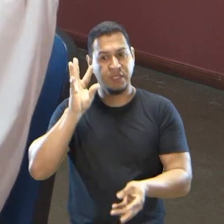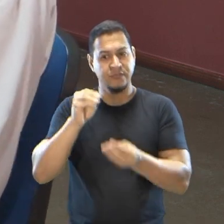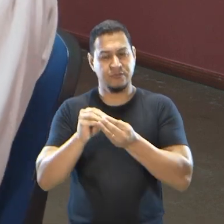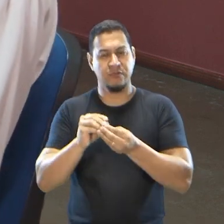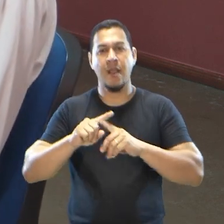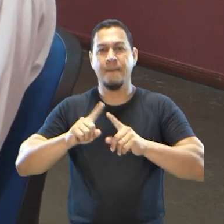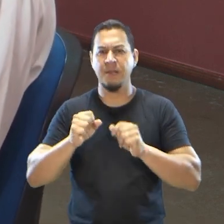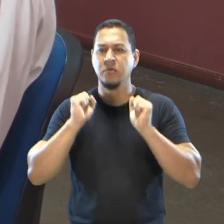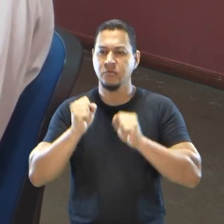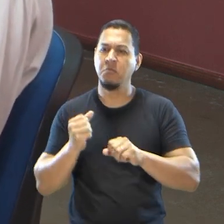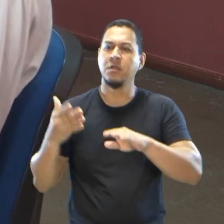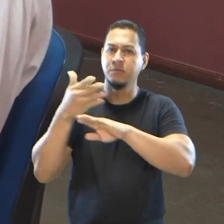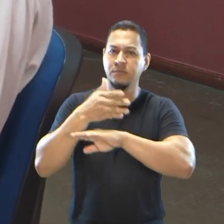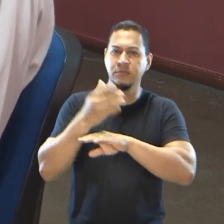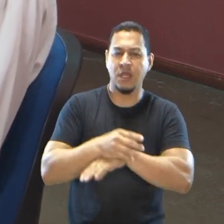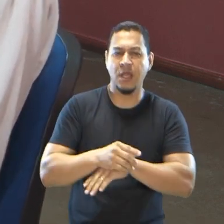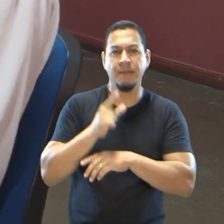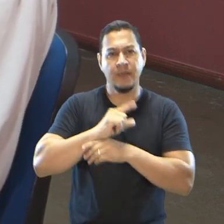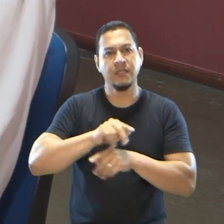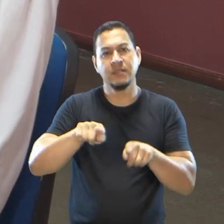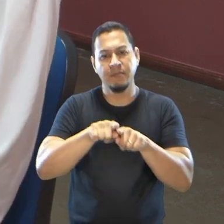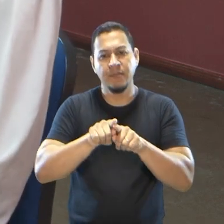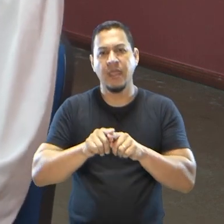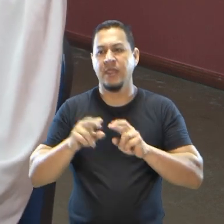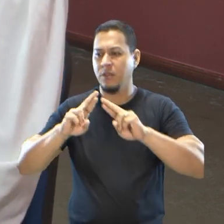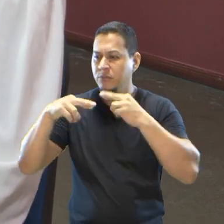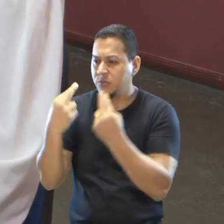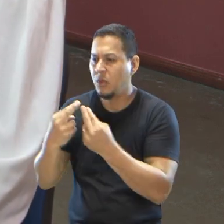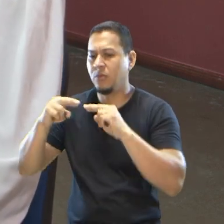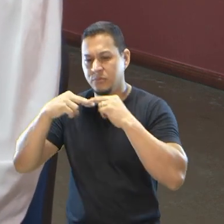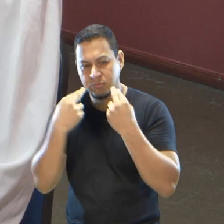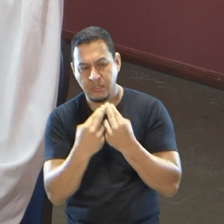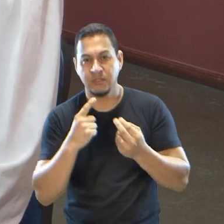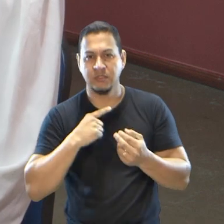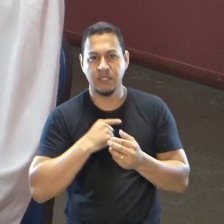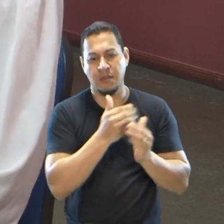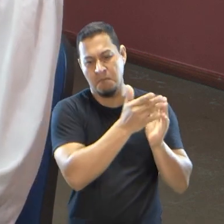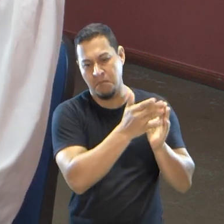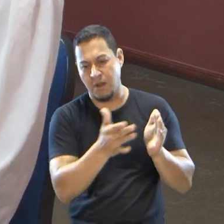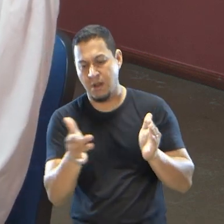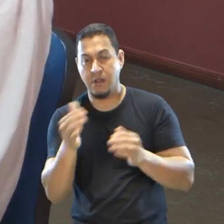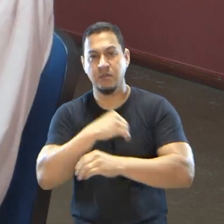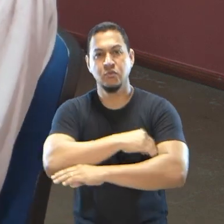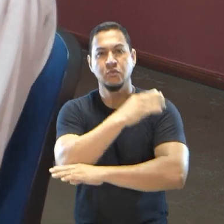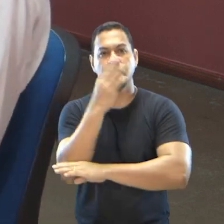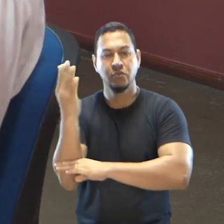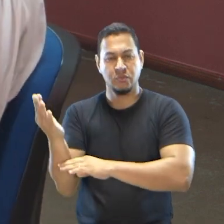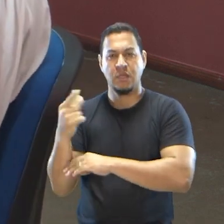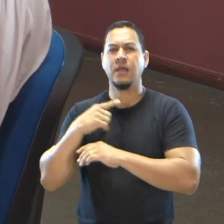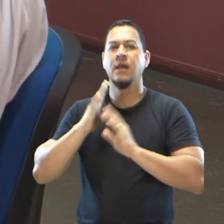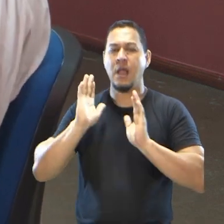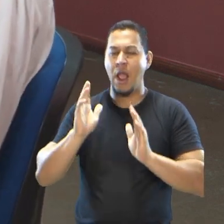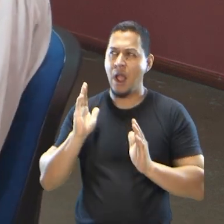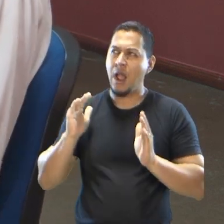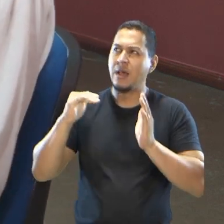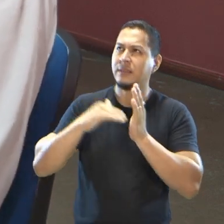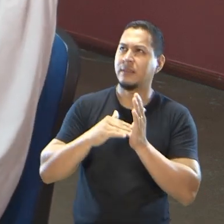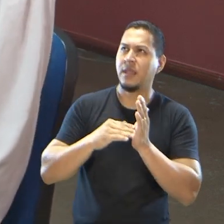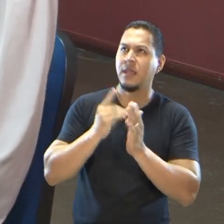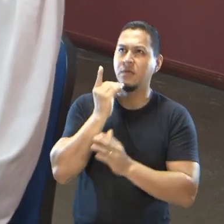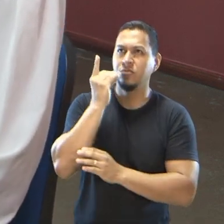estar indo lá participar do mini curso, ver as outras mesas redondas que vamos ter ao longo do dia, as inscrições ainda estão abertas até